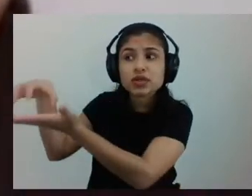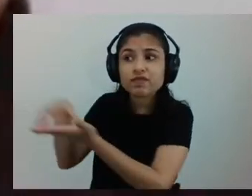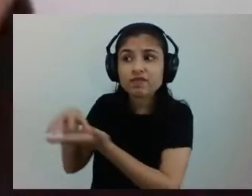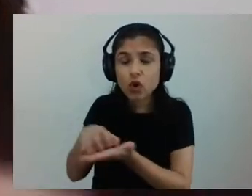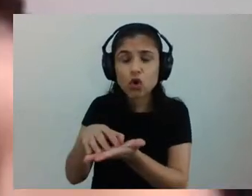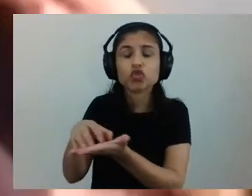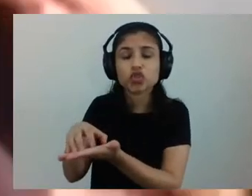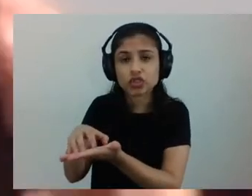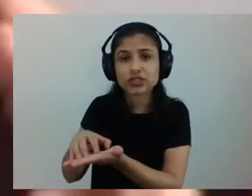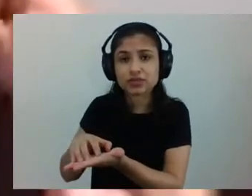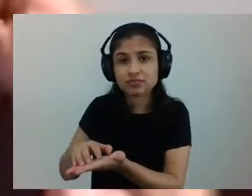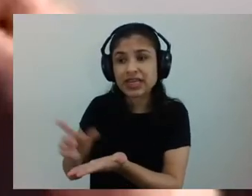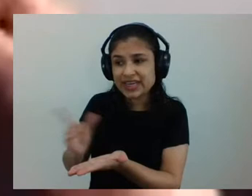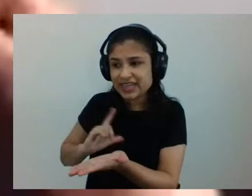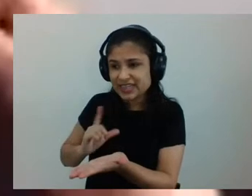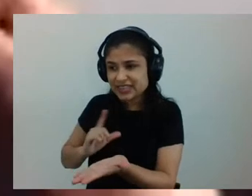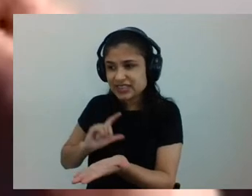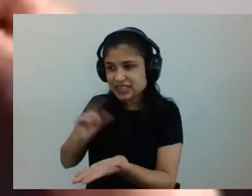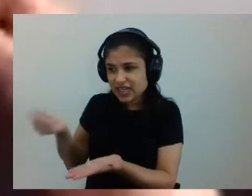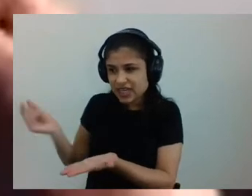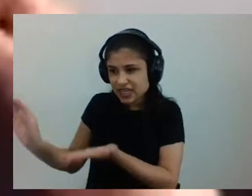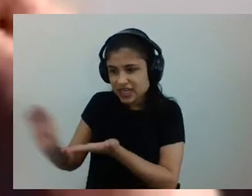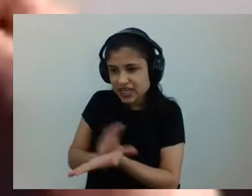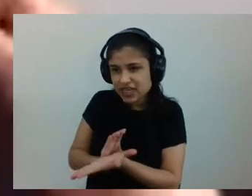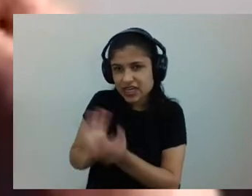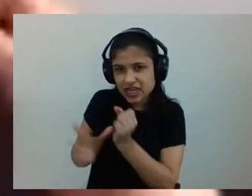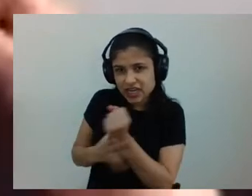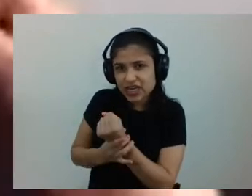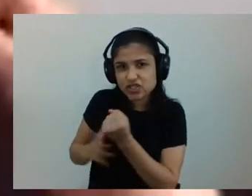com carimbo, especificamente...